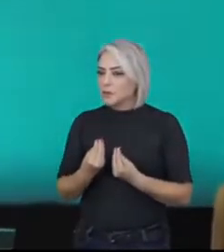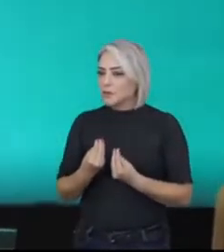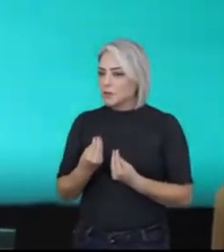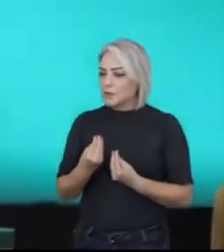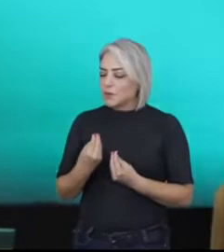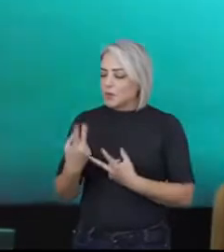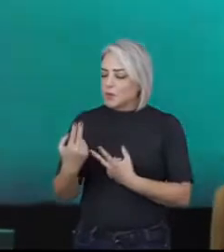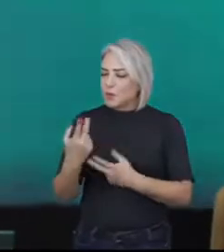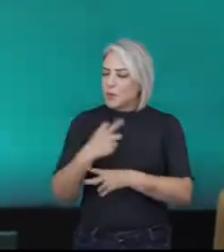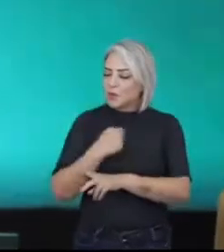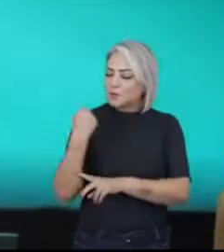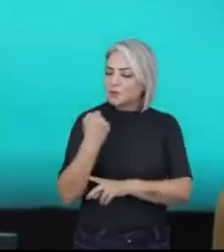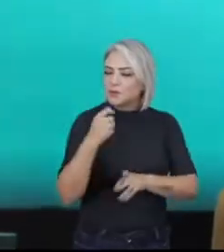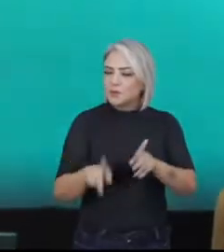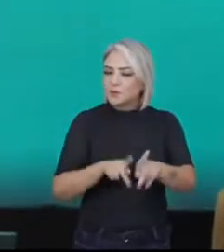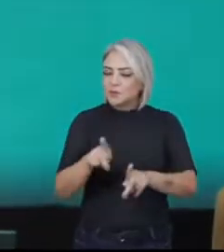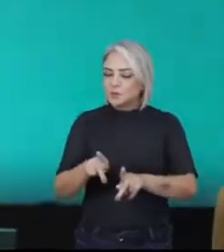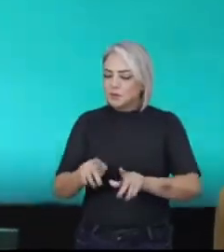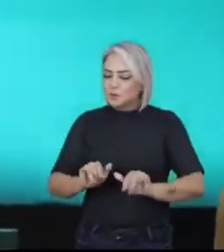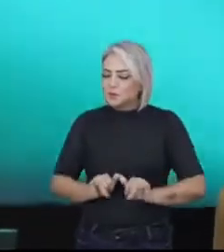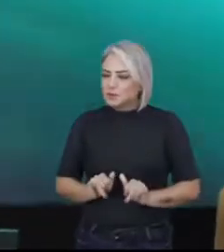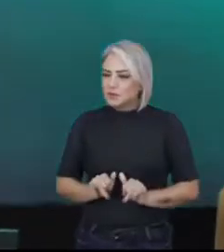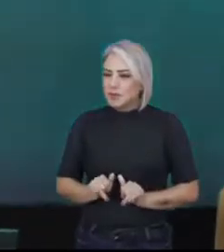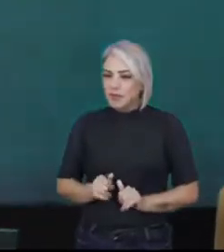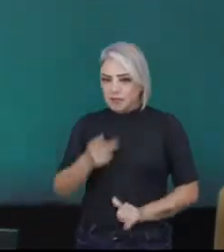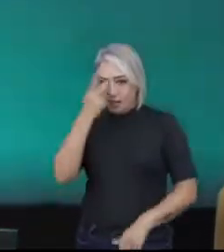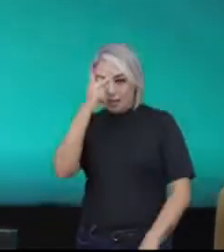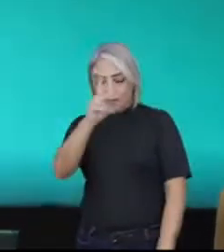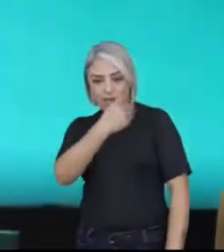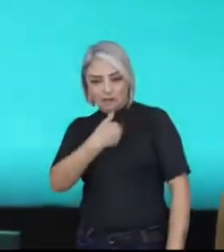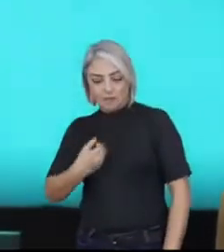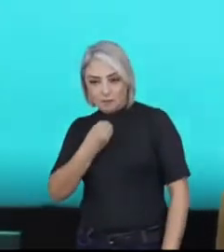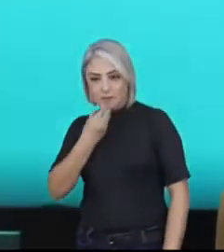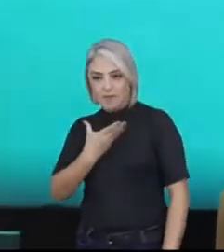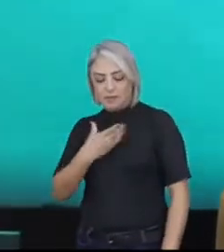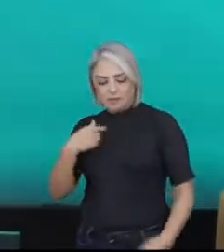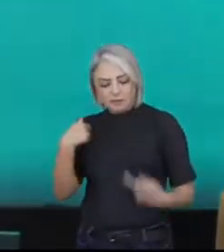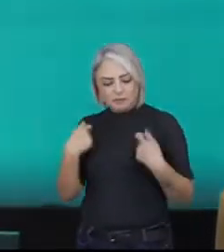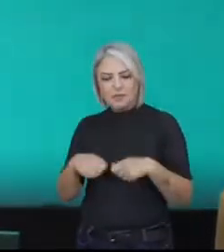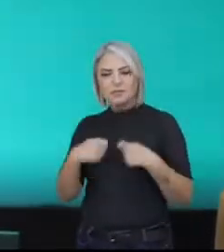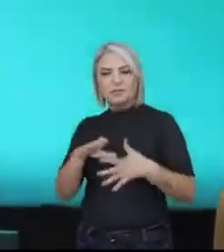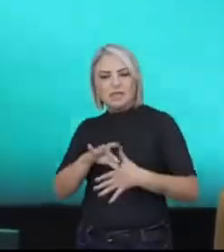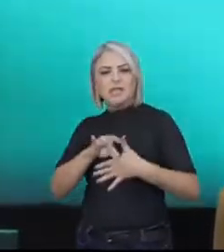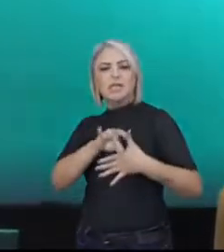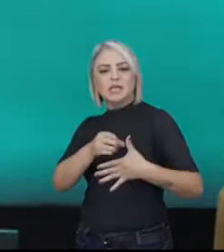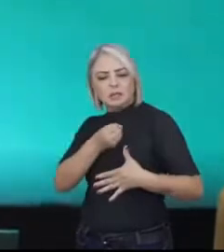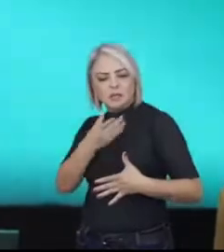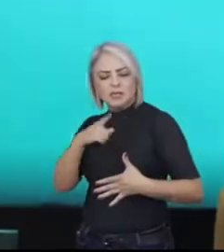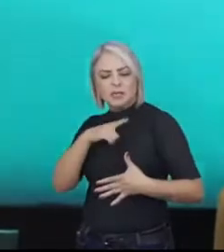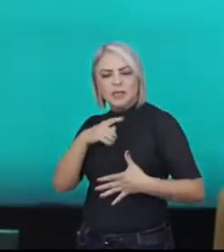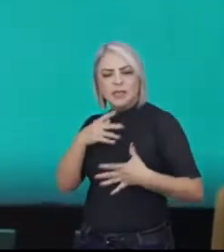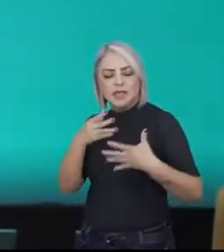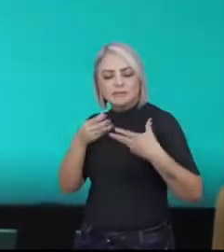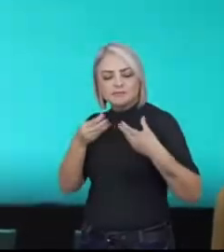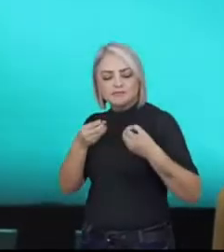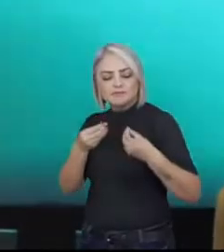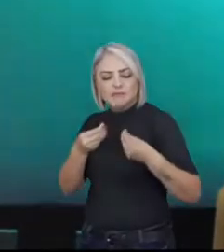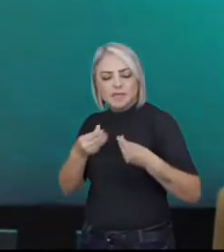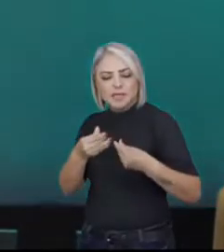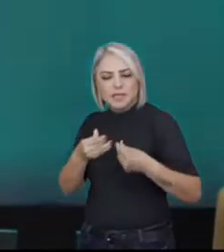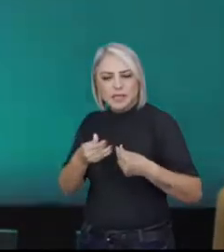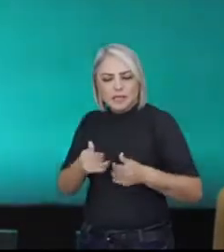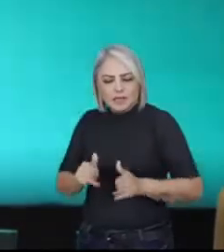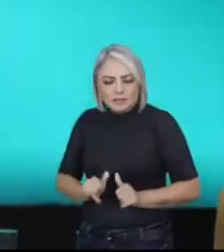sofrido. Para governar bem, ele precisa ter também a sensibilidade de sofrer com cada